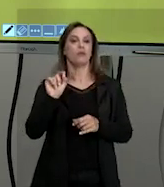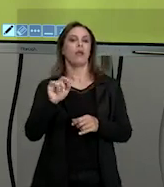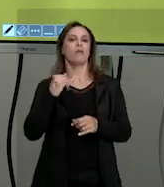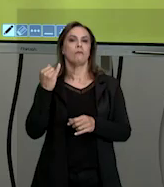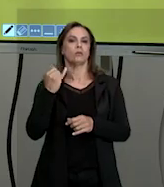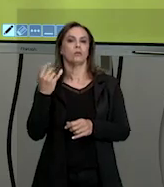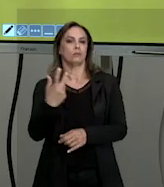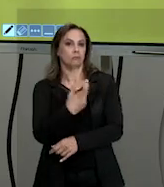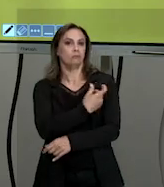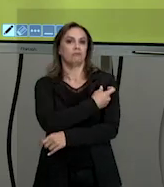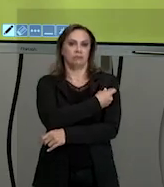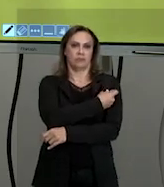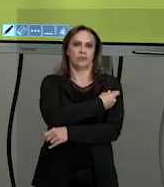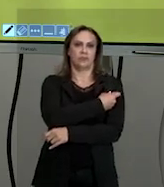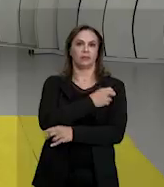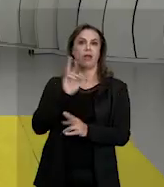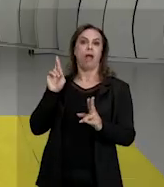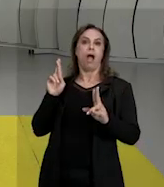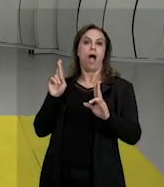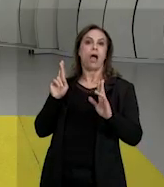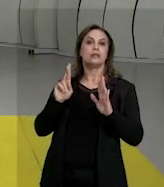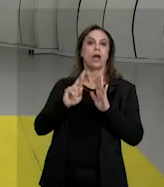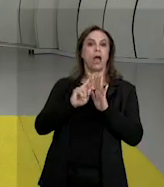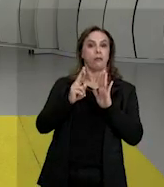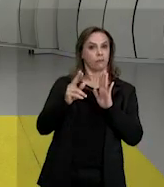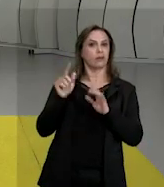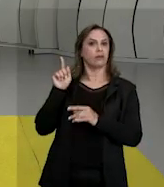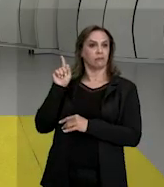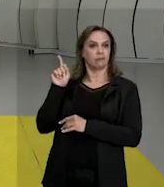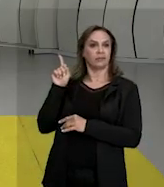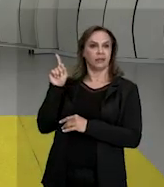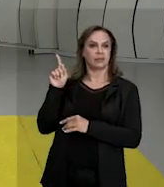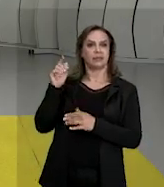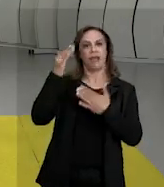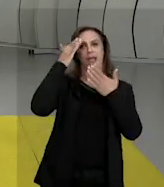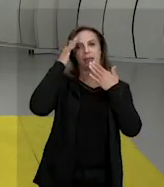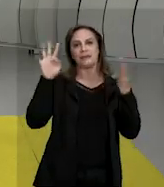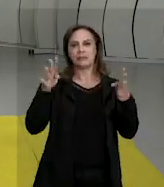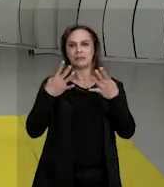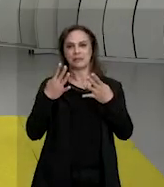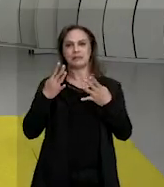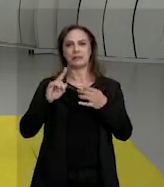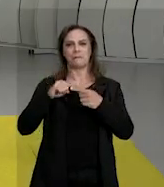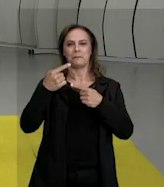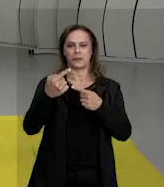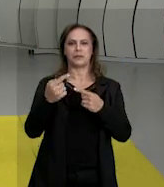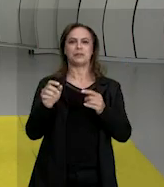referências dessa aula. Eu agradeço muito a sua atenção. Até a próxima. Tchau, tchau.